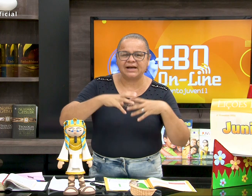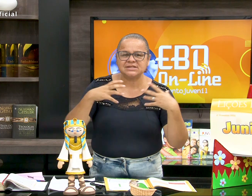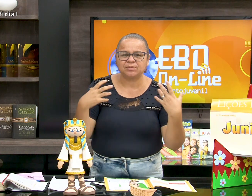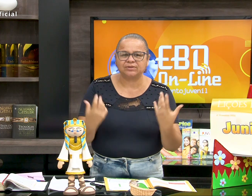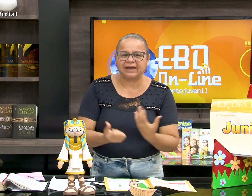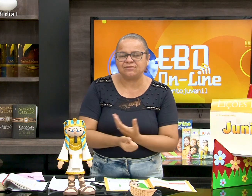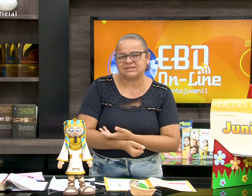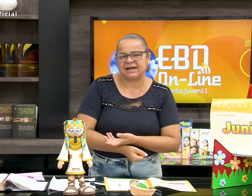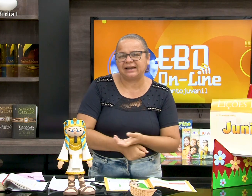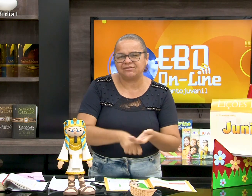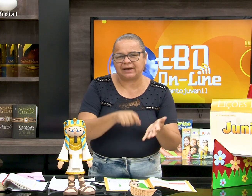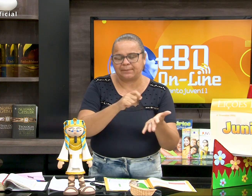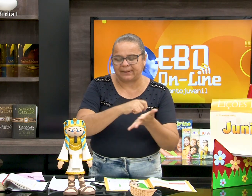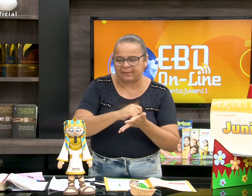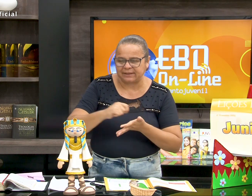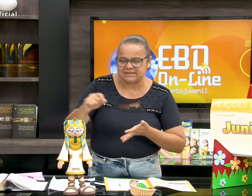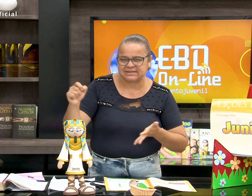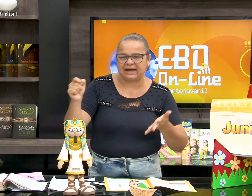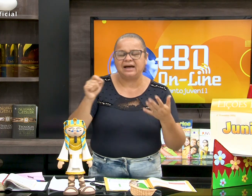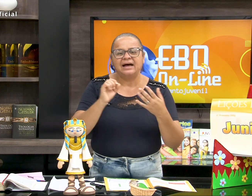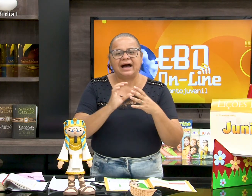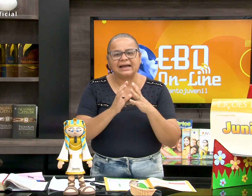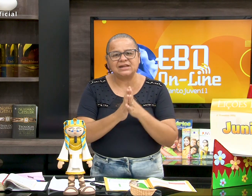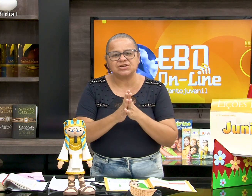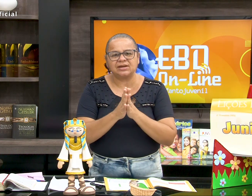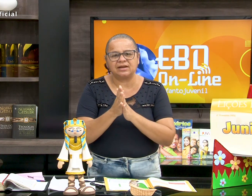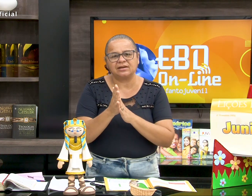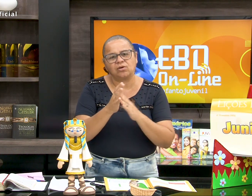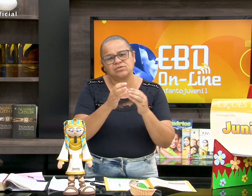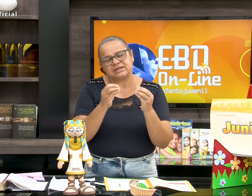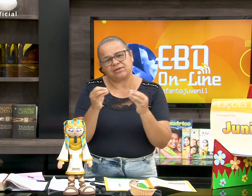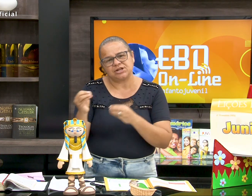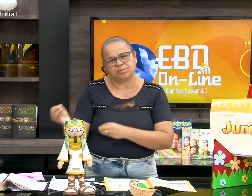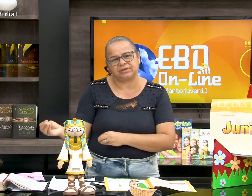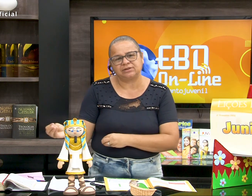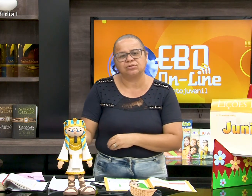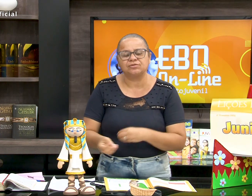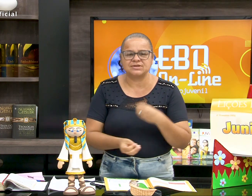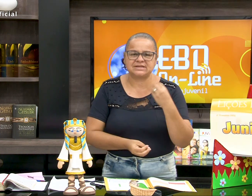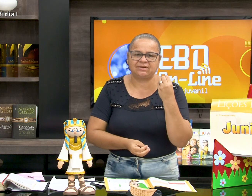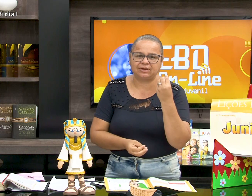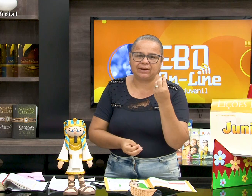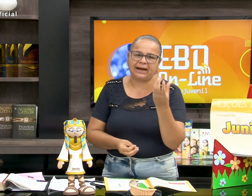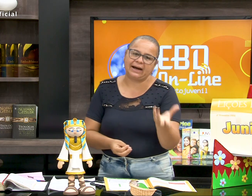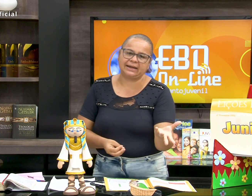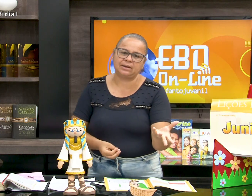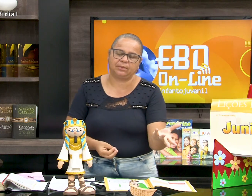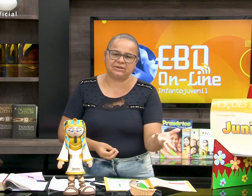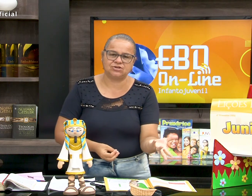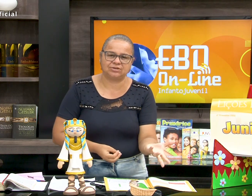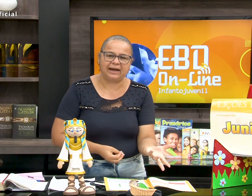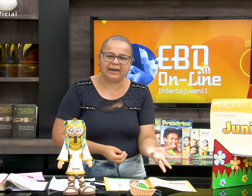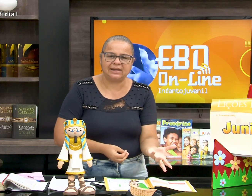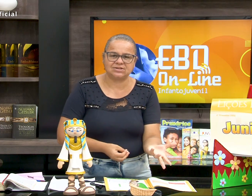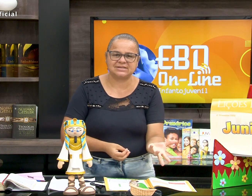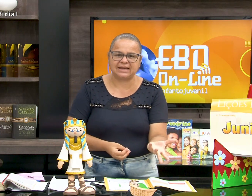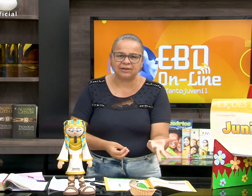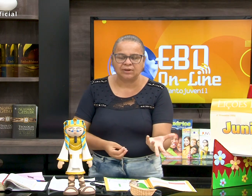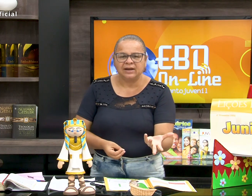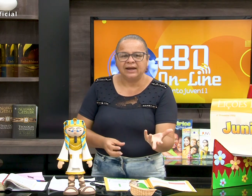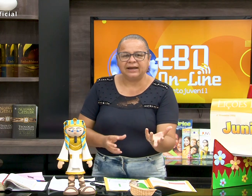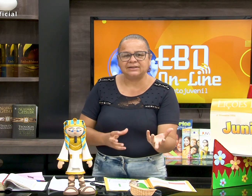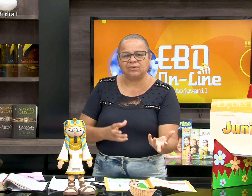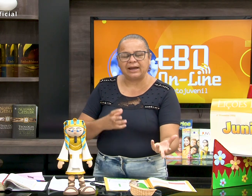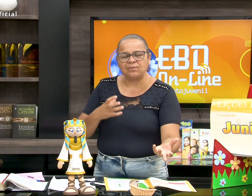vão responder, e você ali vai parabenizar. Aqueles que não conseguiram responder tudo, você vai ver qual é a área que pode ajudar eles, tá